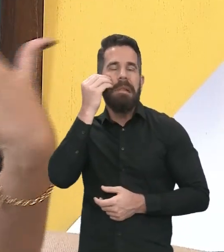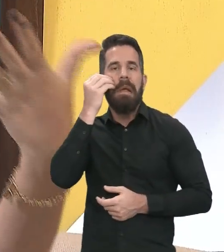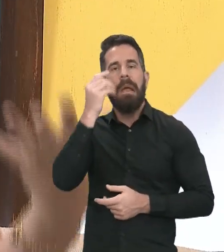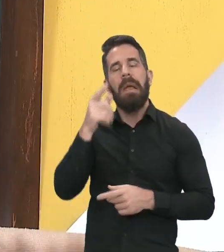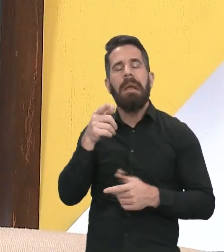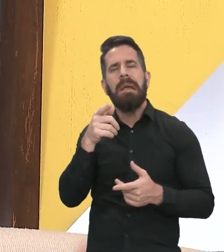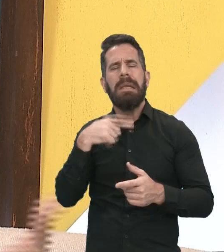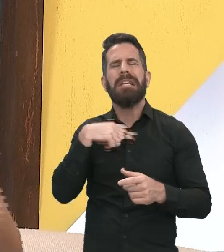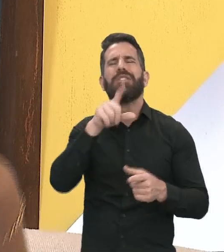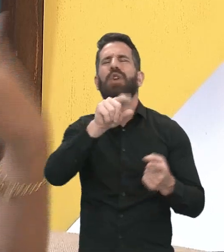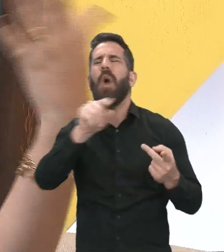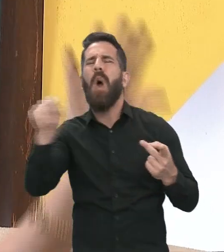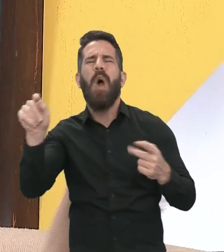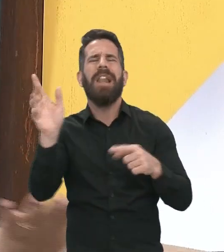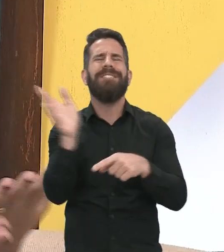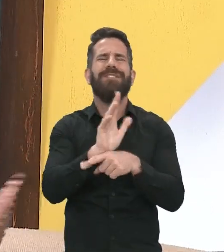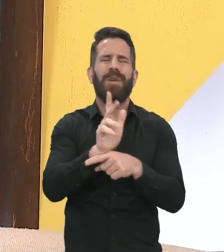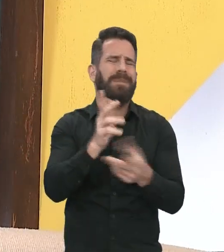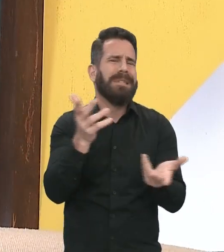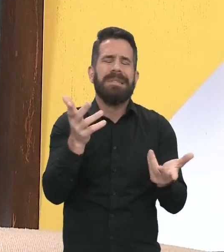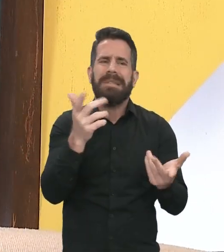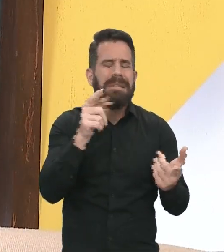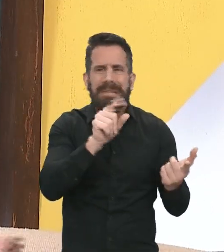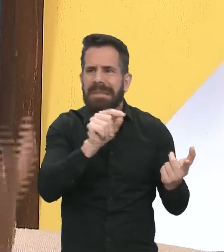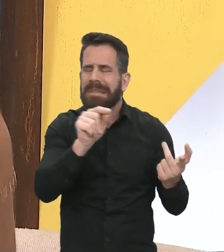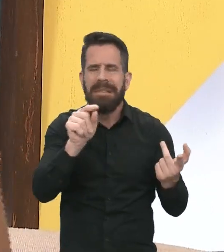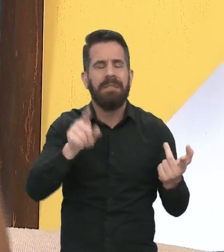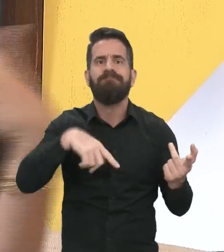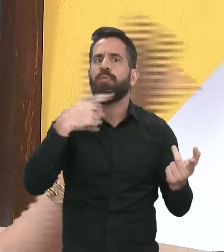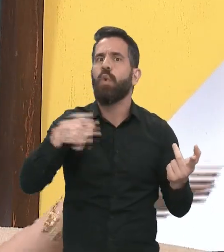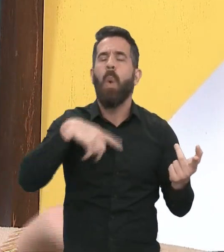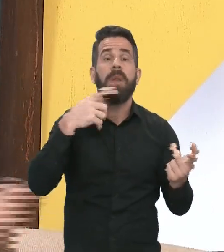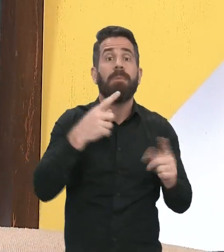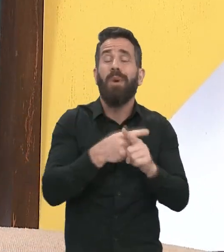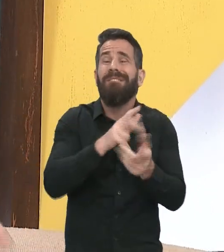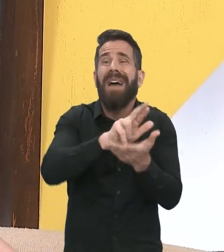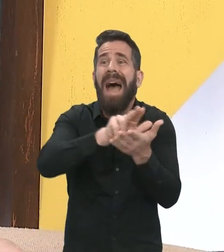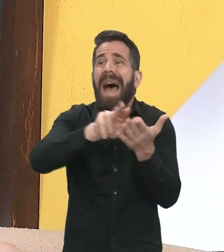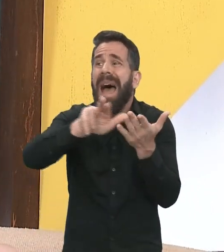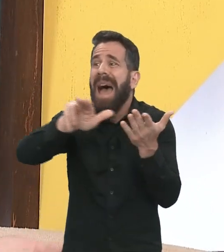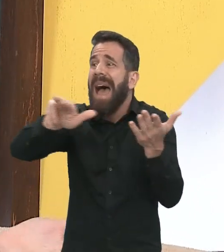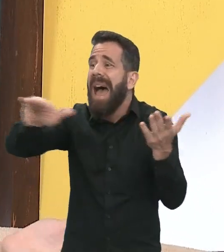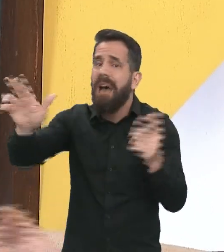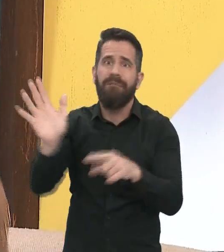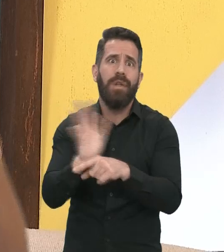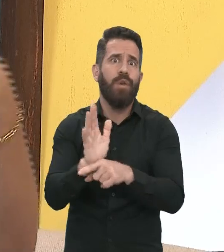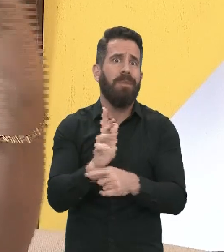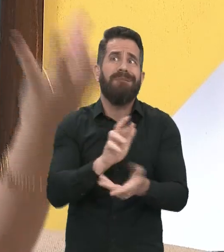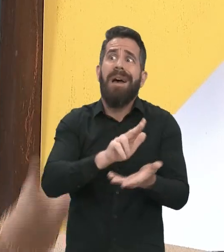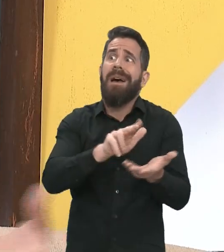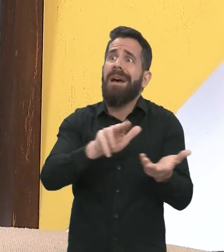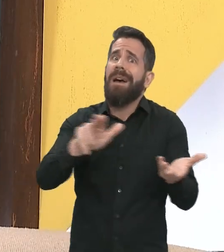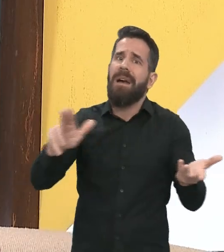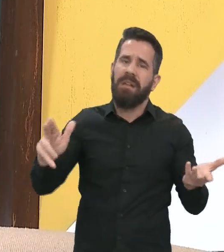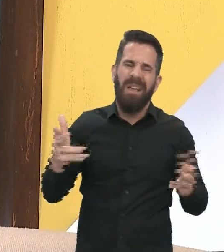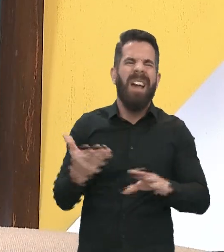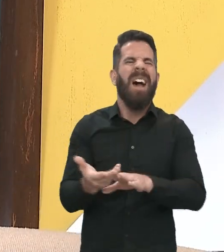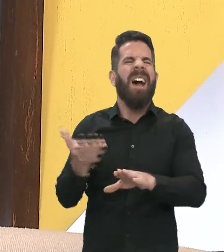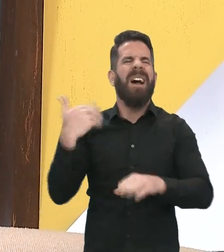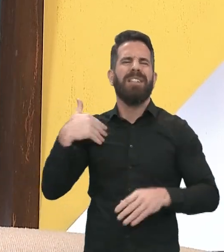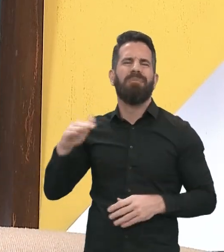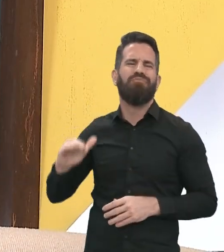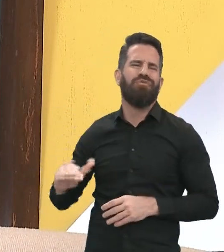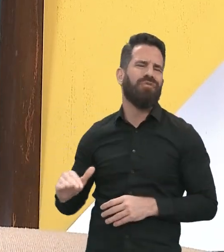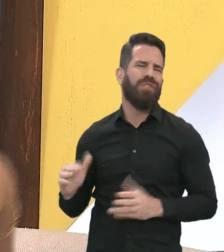a gente não consegue escolher de tantas opções. Que na nossa infância a gente já não tinha tanto isso, era as programações ali da